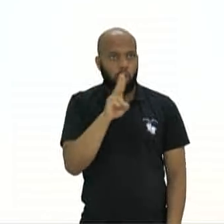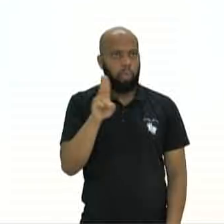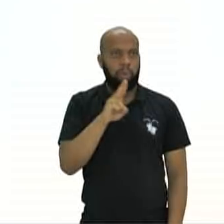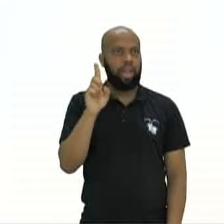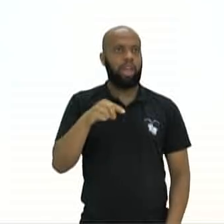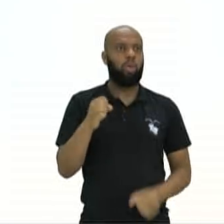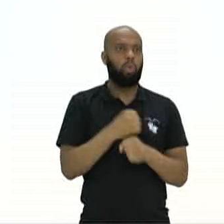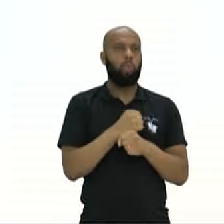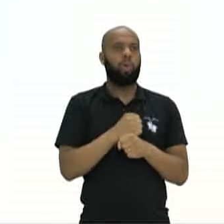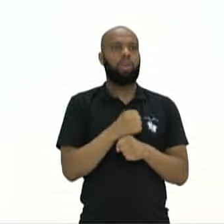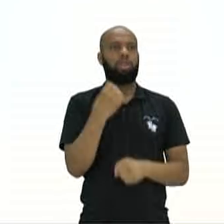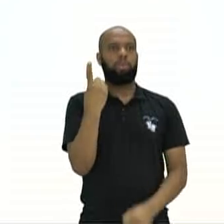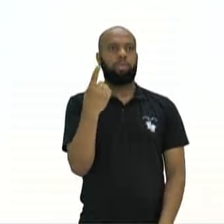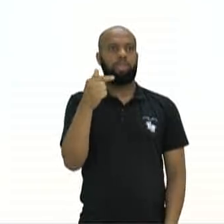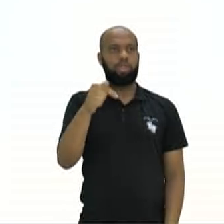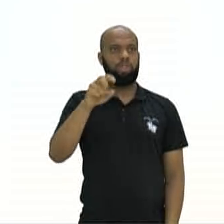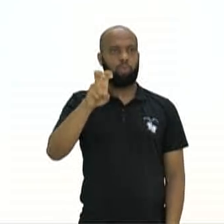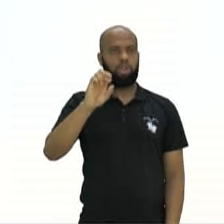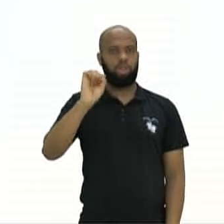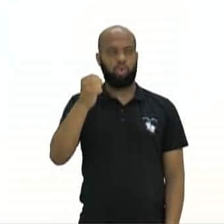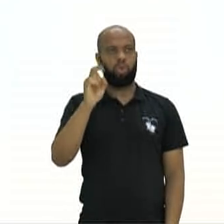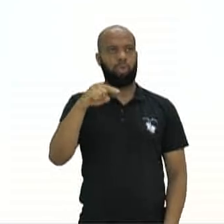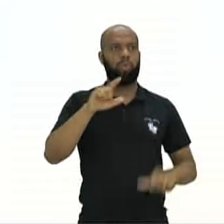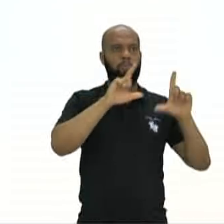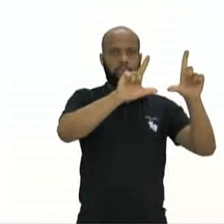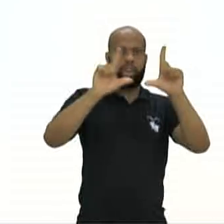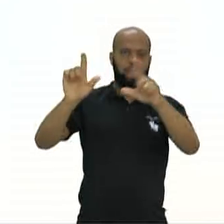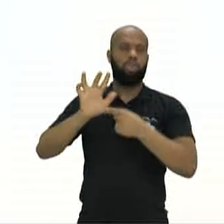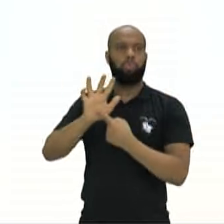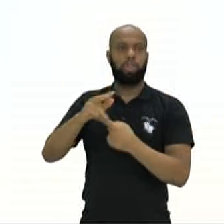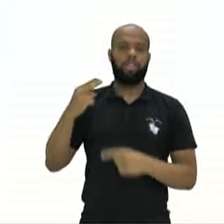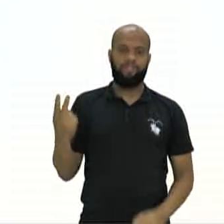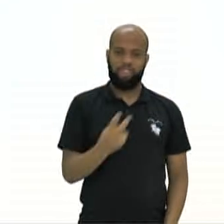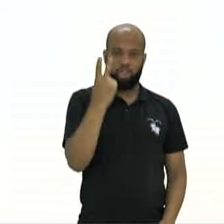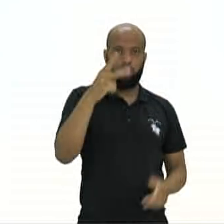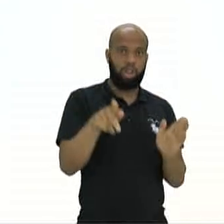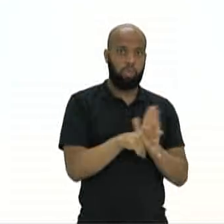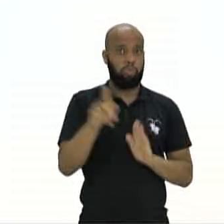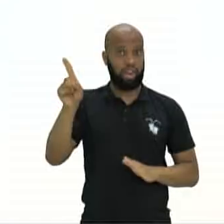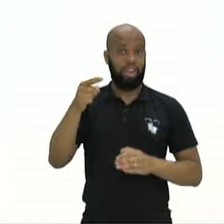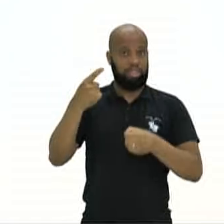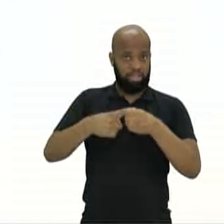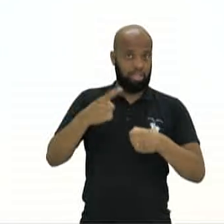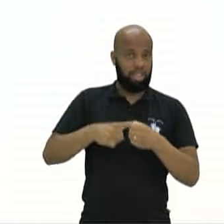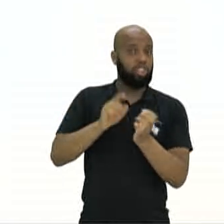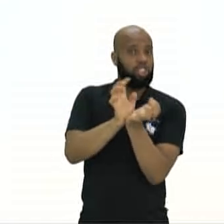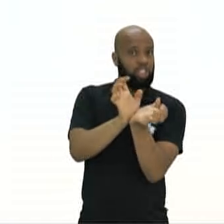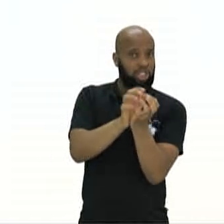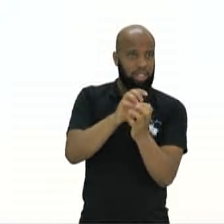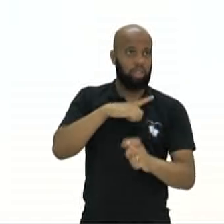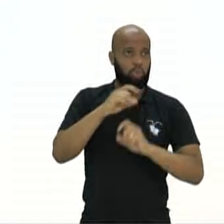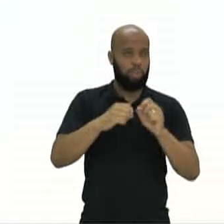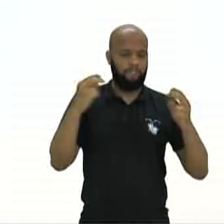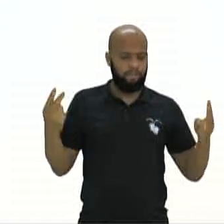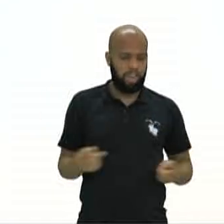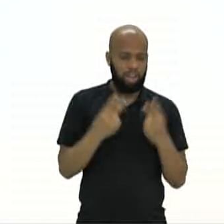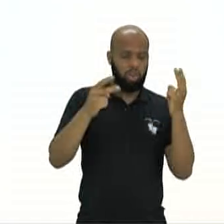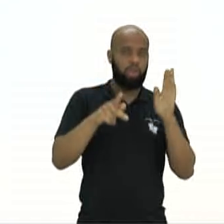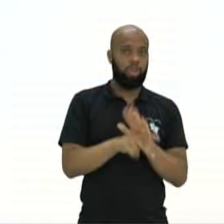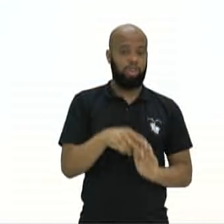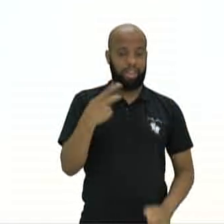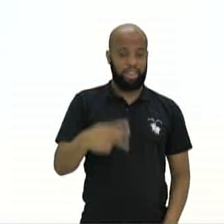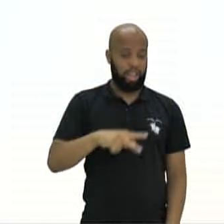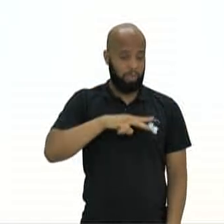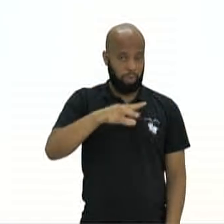é de 1758, é um painel falando sobre a vitória dos Guararapes, valorizando os feitos